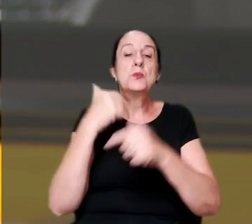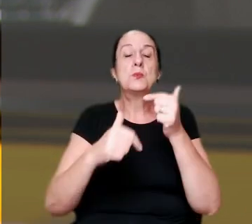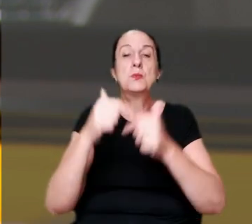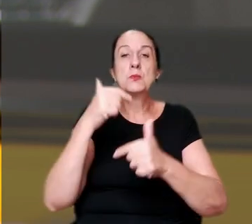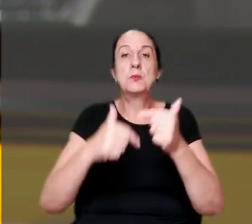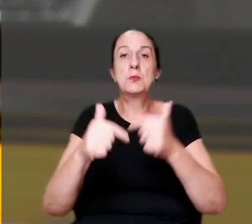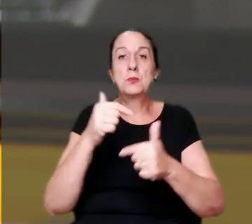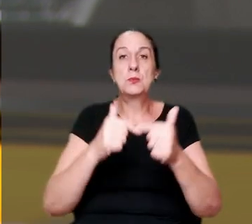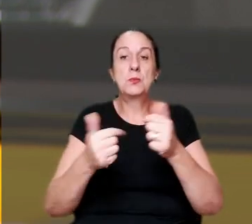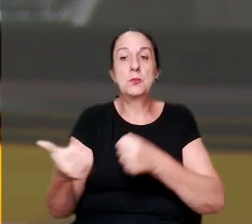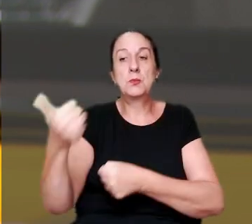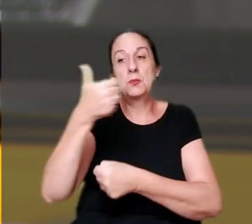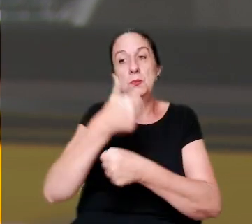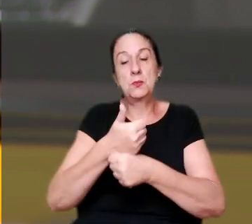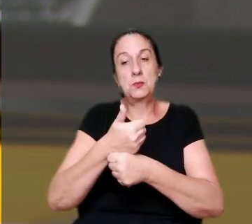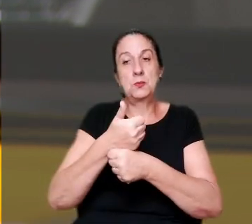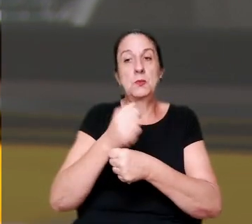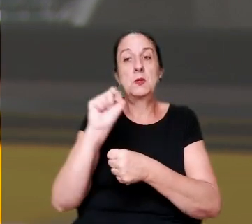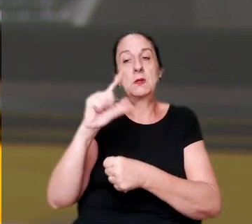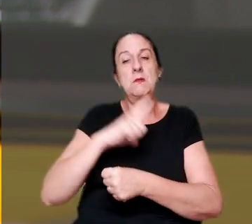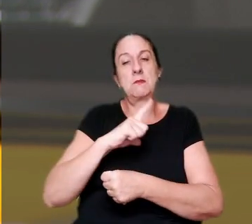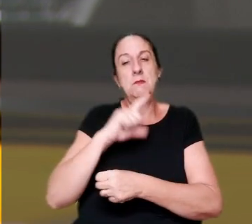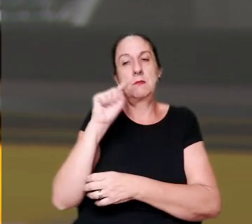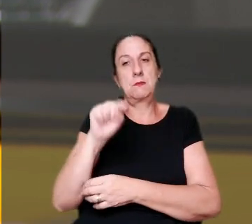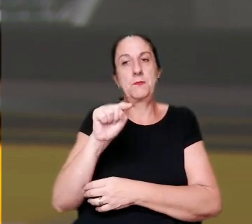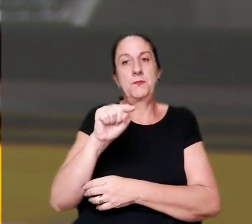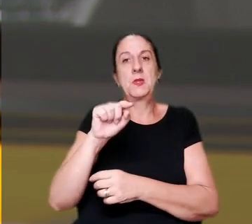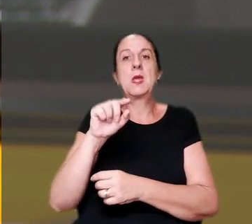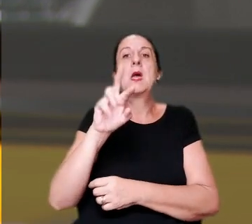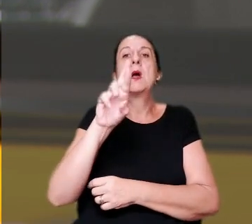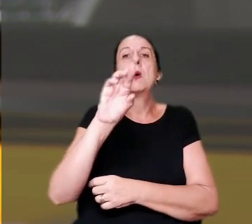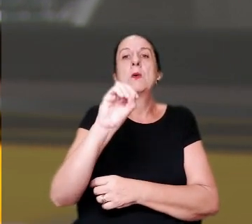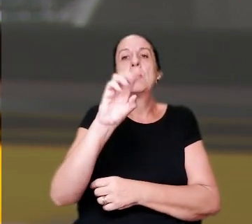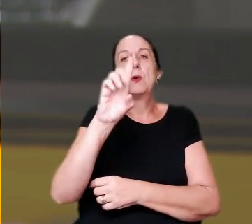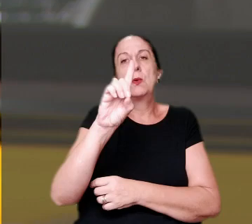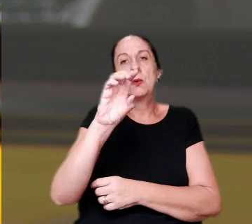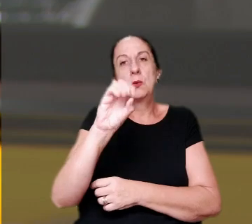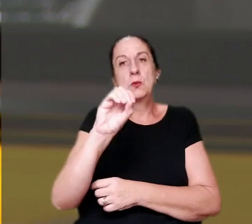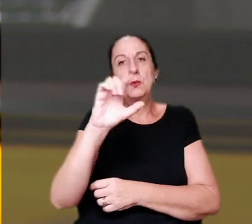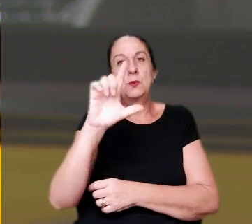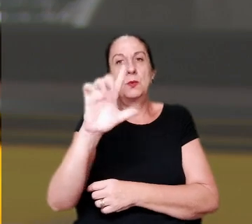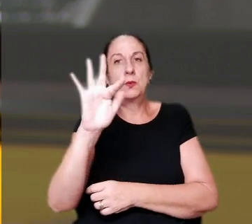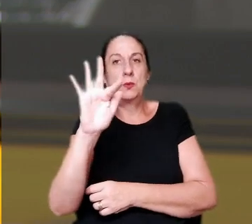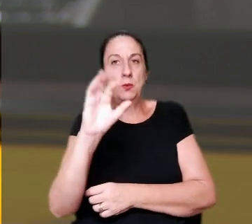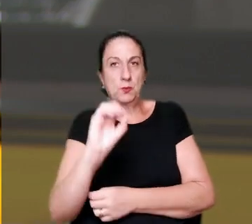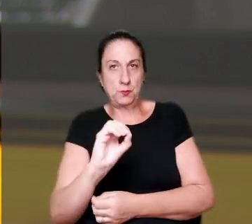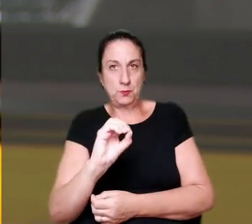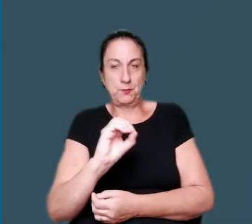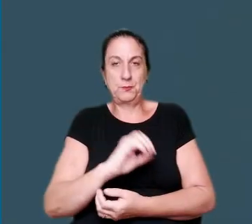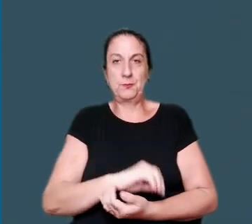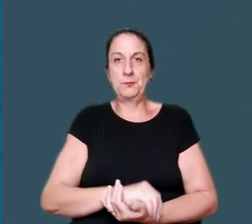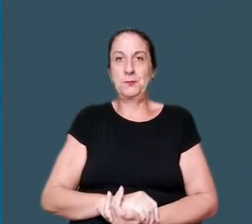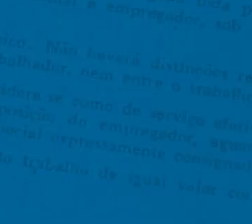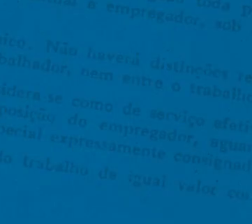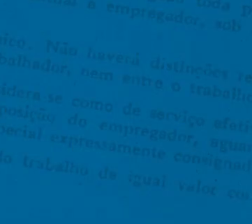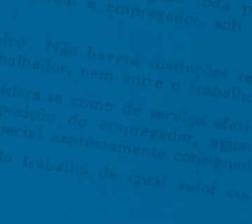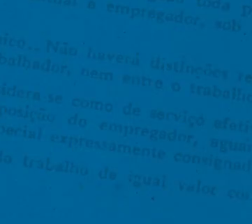juiz do trabalho substituto, que funcionava lá, o doutor Rodolfo Isauro Dantas.